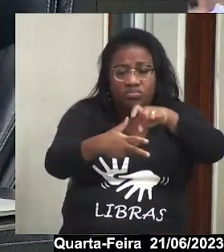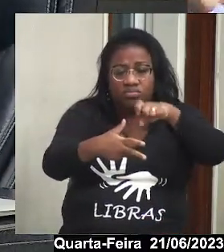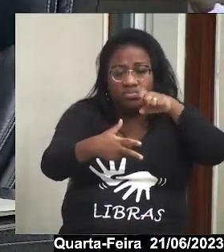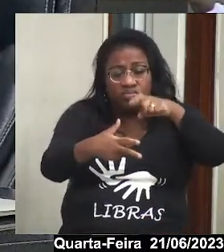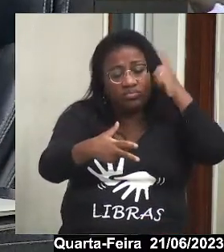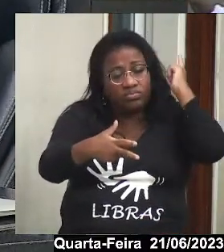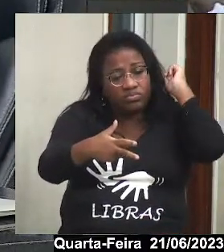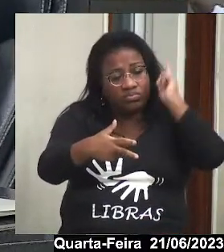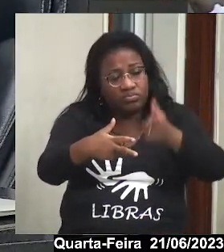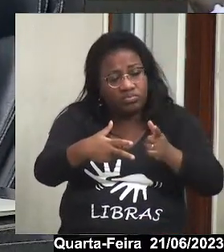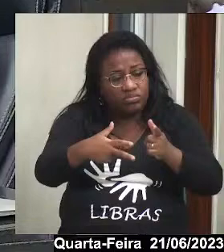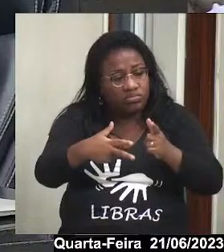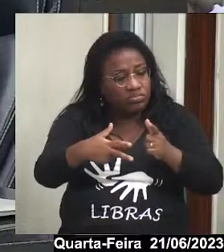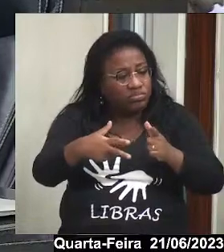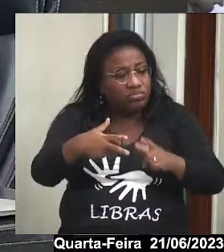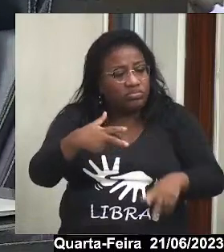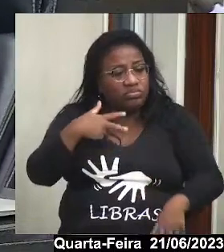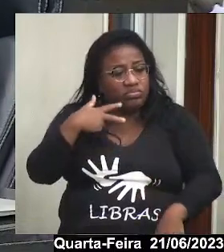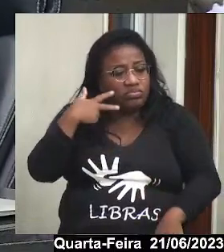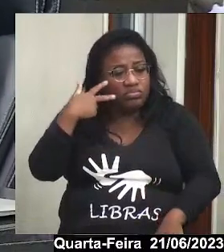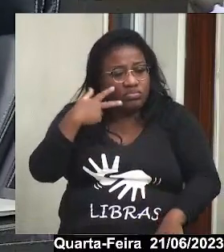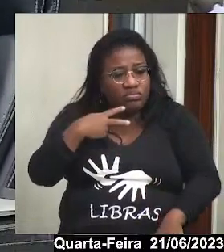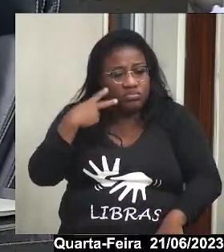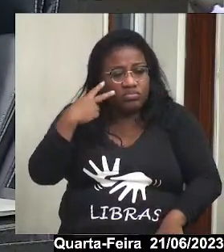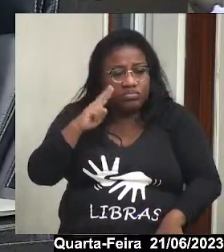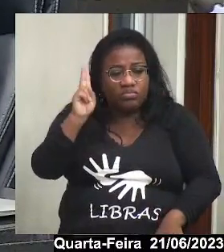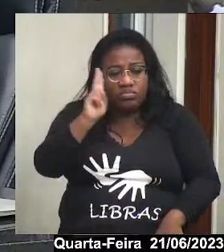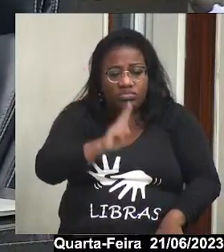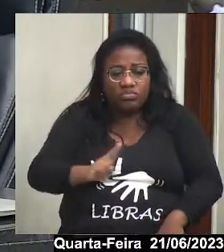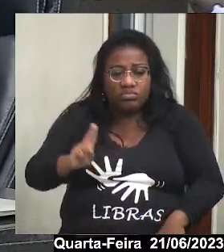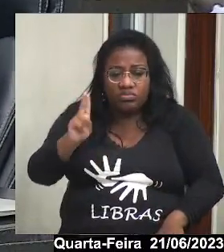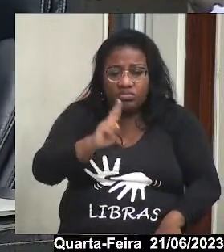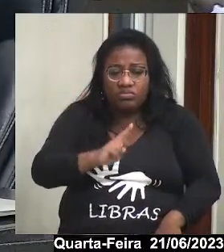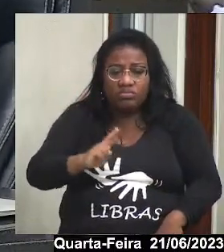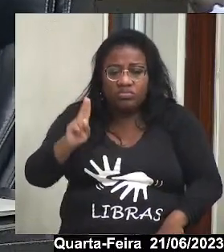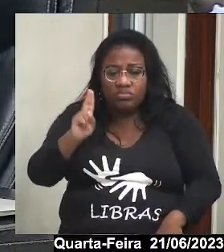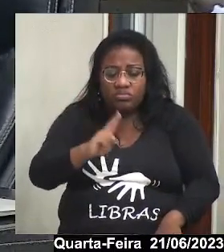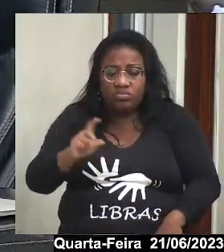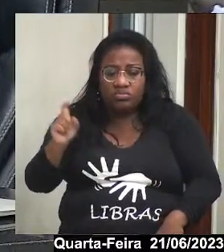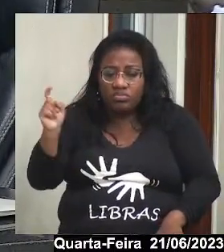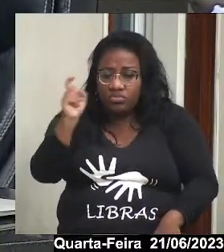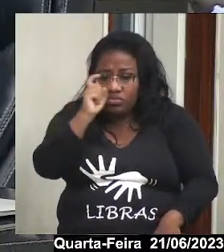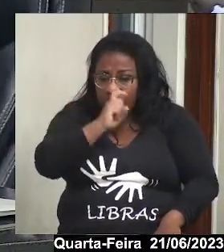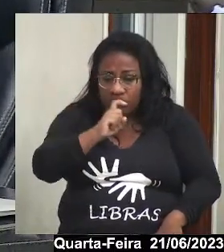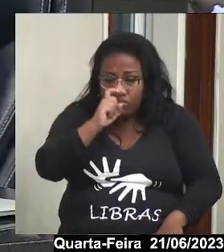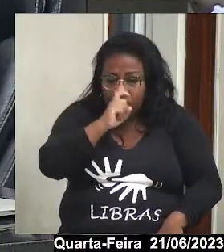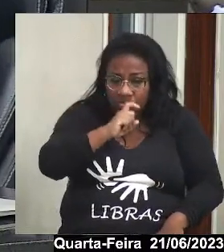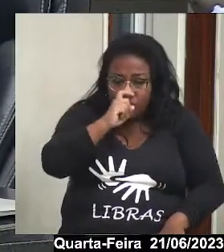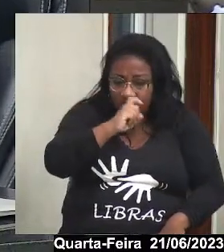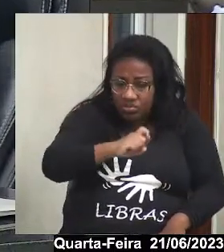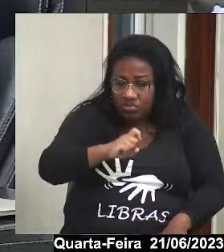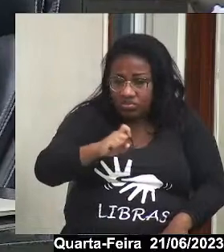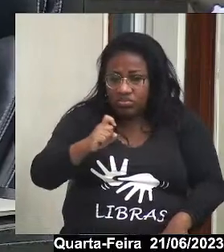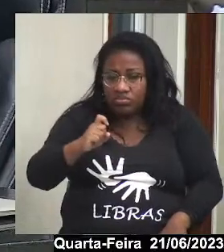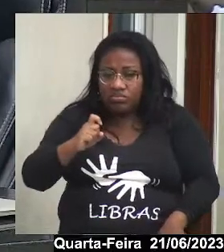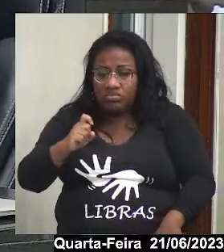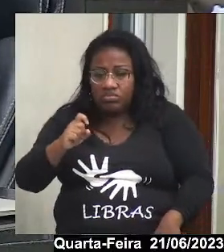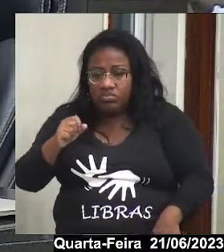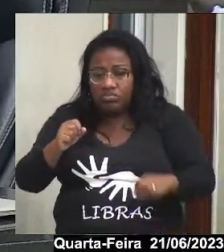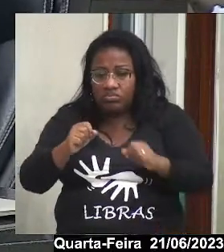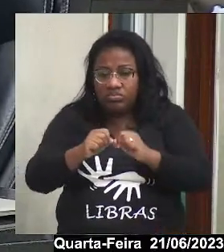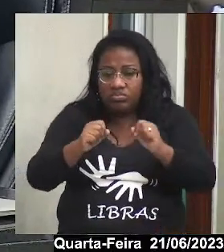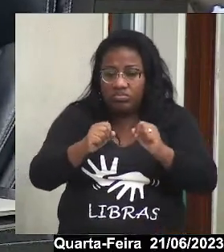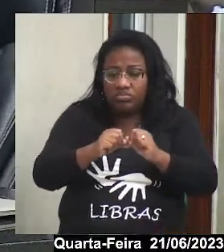Executivo. Então, quando eu falo com o vereador aqui, mais uma vez, ele usa de mentira, usa de falso testemunho, para jogar